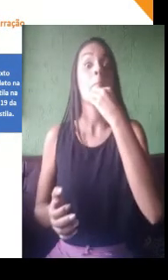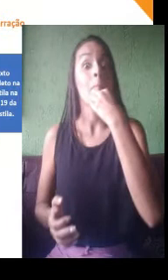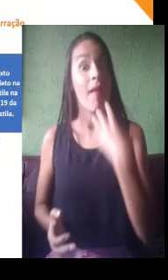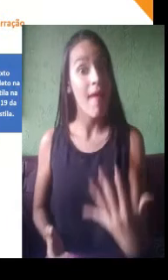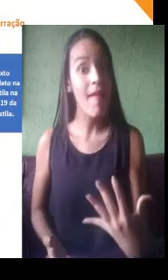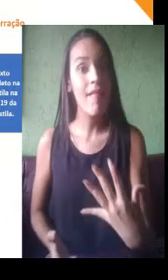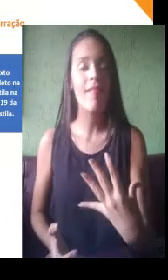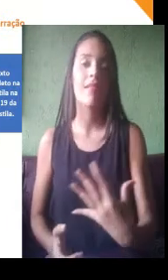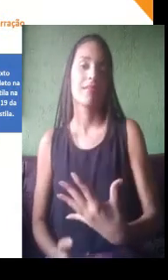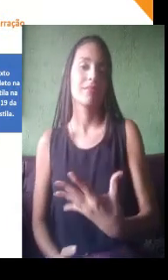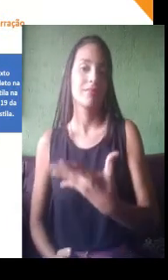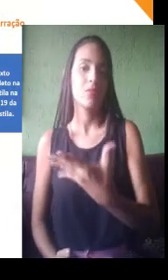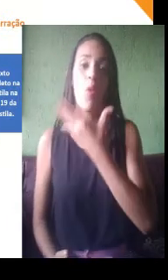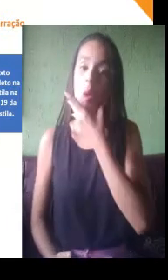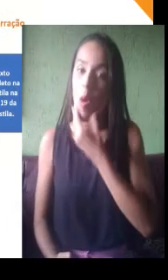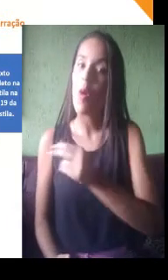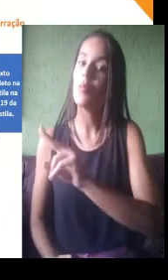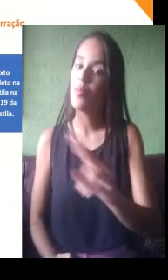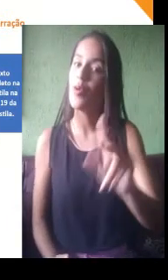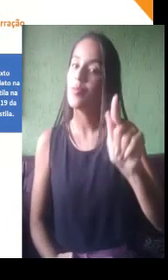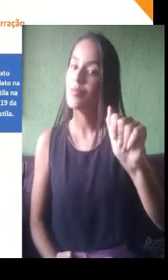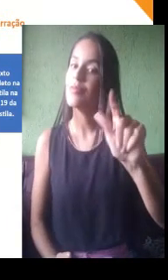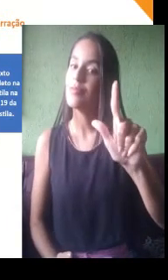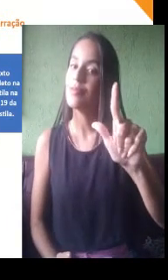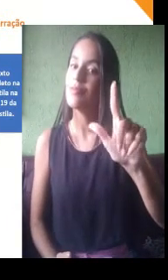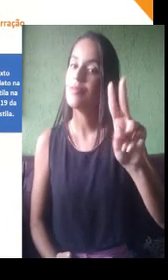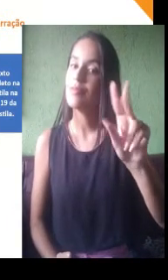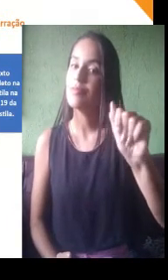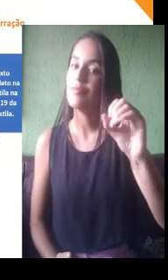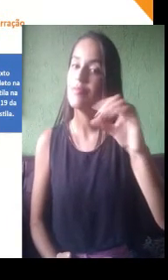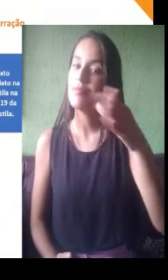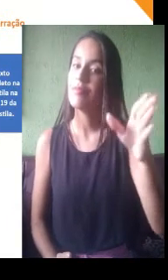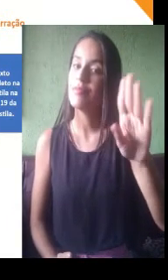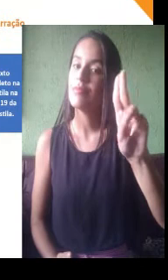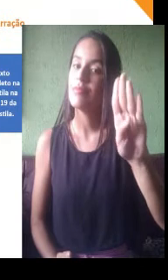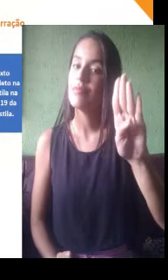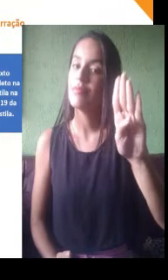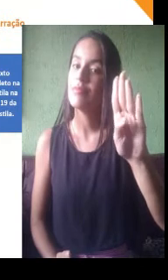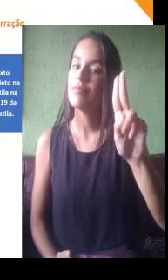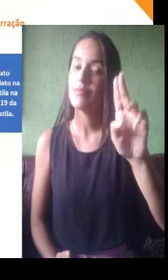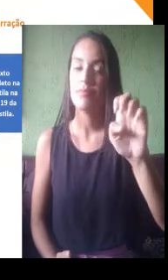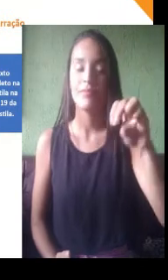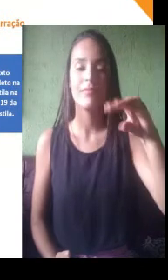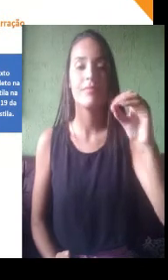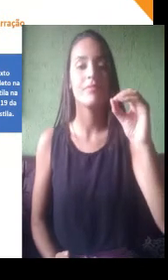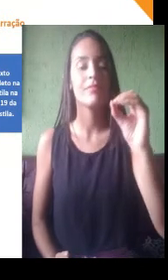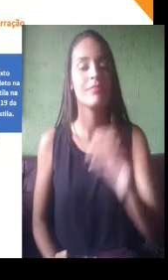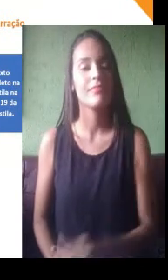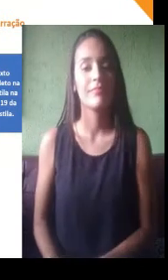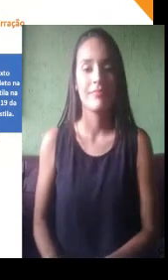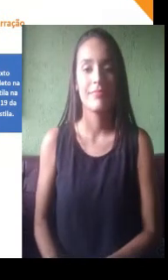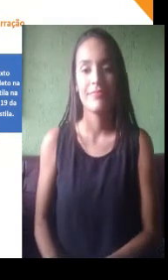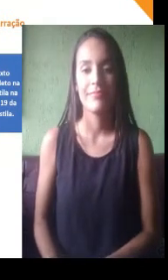E, de fato, é isso mesmo. Essa indução, dada no título, ela já predomina como um todo no texto. A gente está